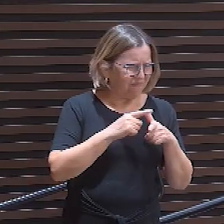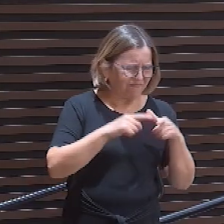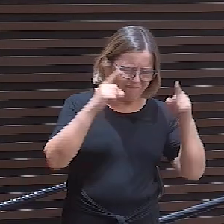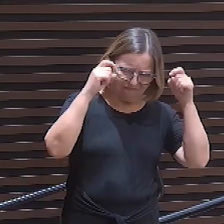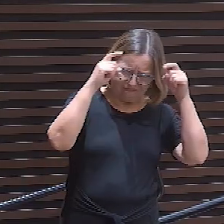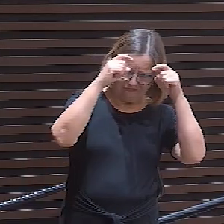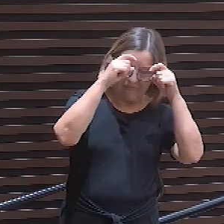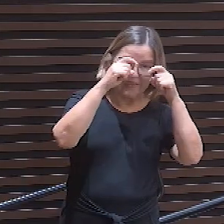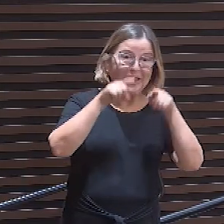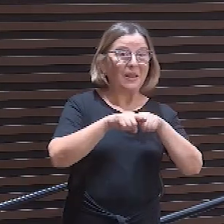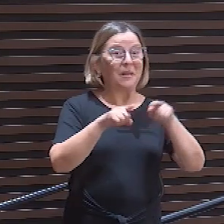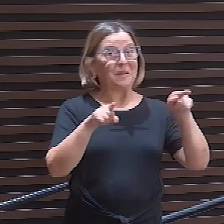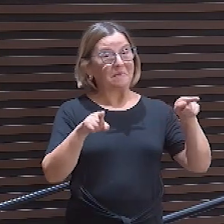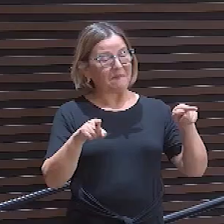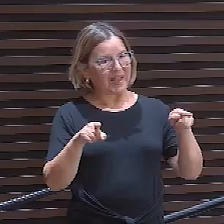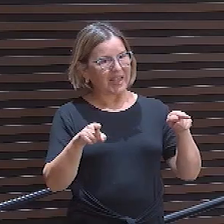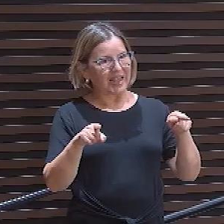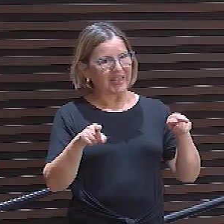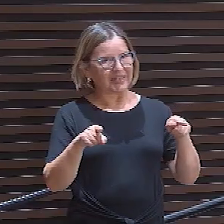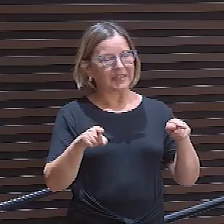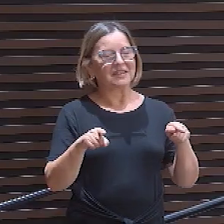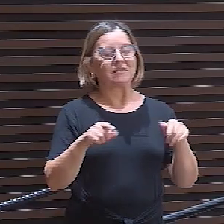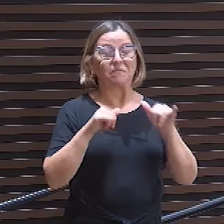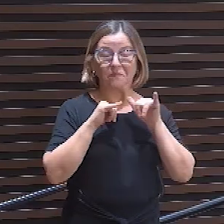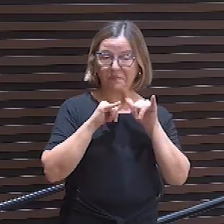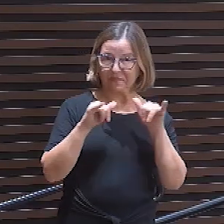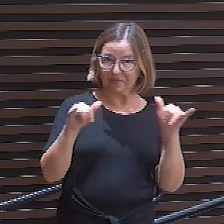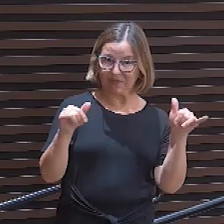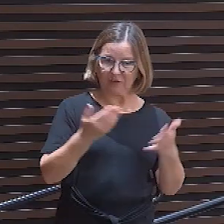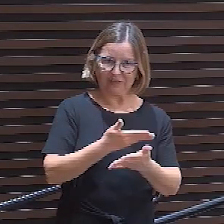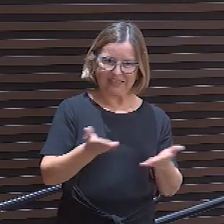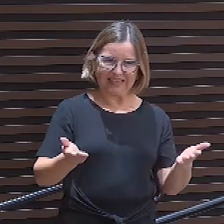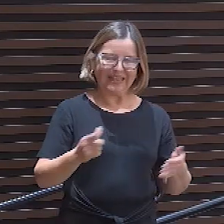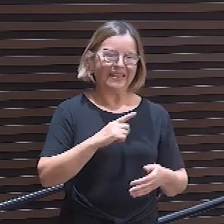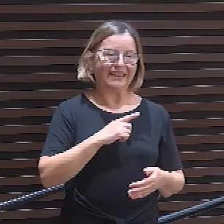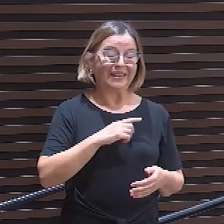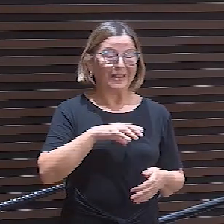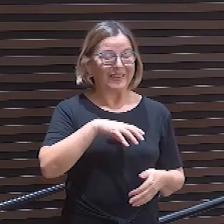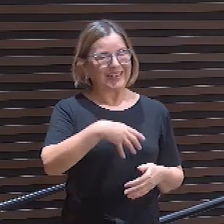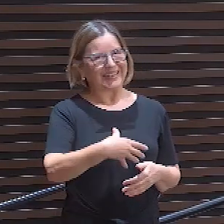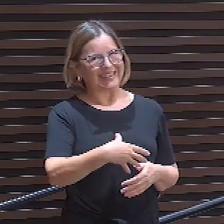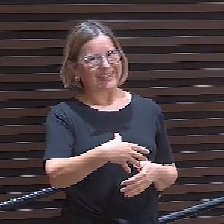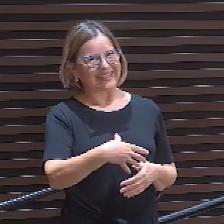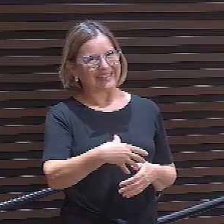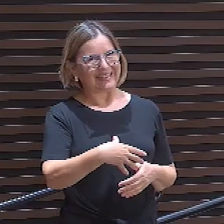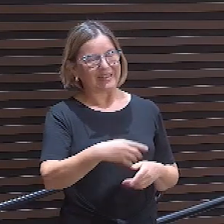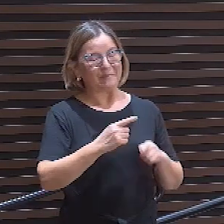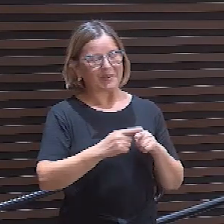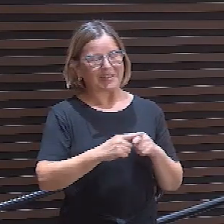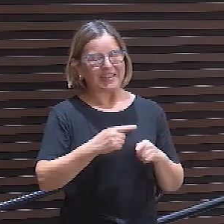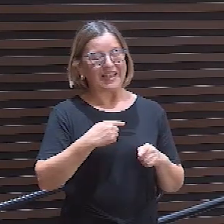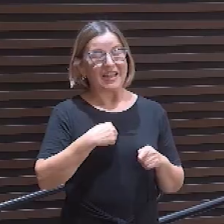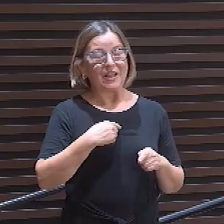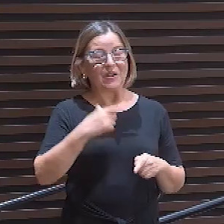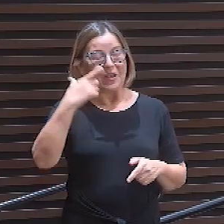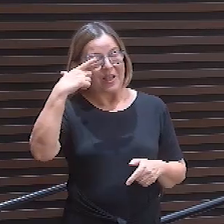tempestades. Mas eu quero dizer para vocês, tenham bom ânimo, porque eu venci o